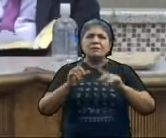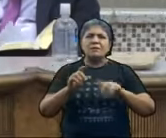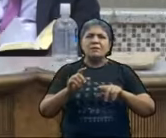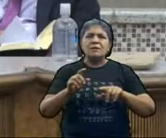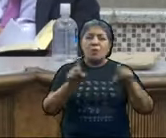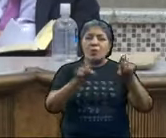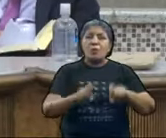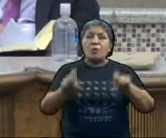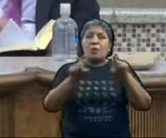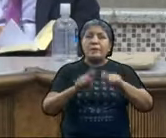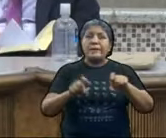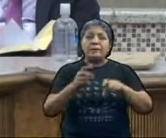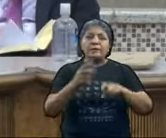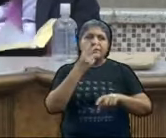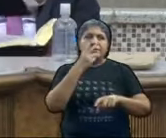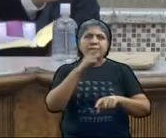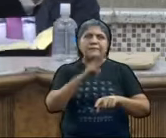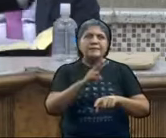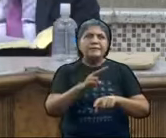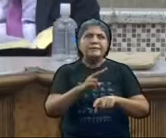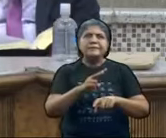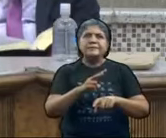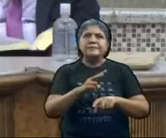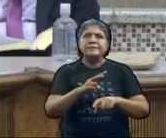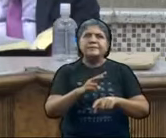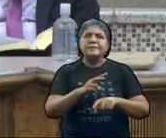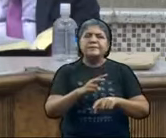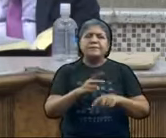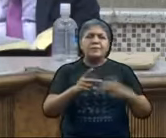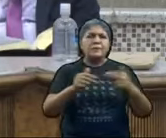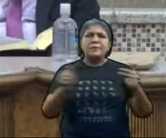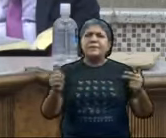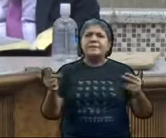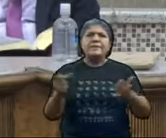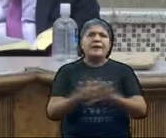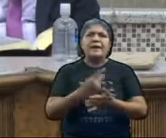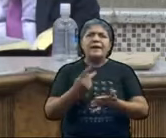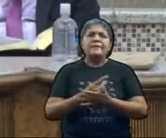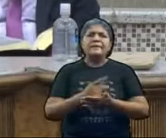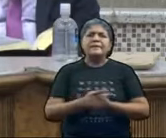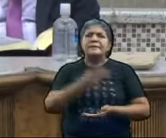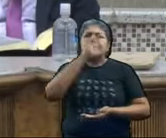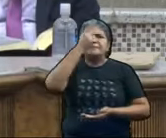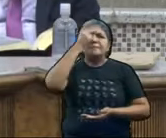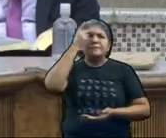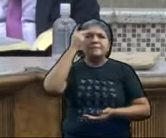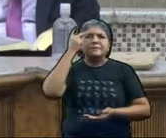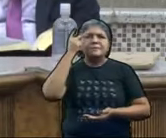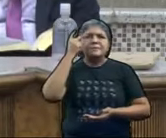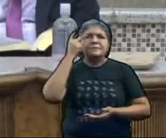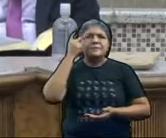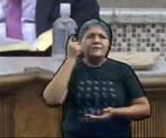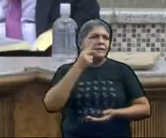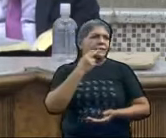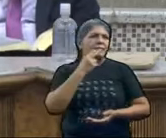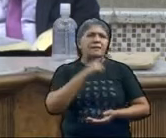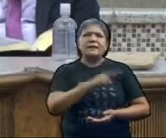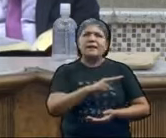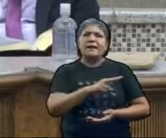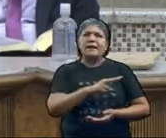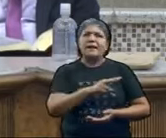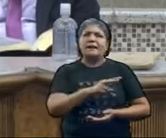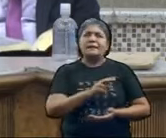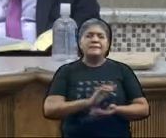pura. Diz que nada daquilo que é impuro entrará neste lugar. Então, irmãos, o desafio